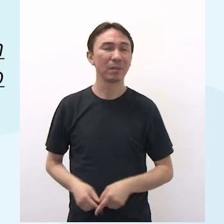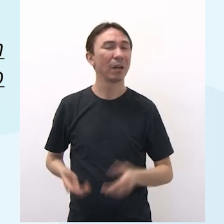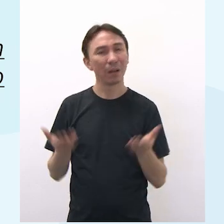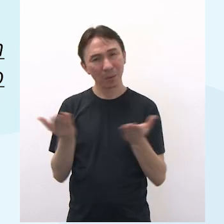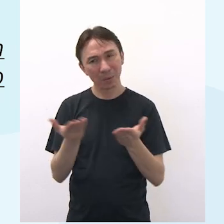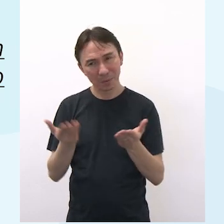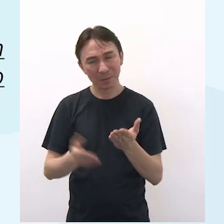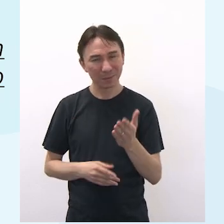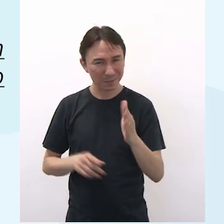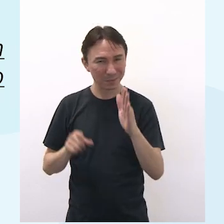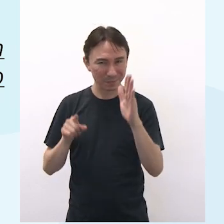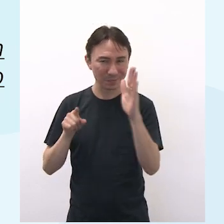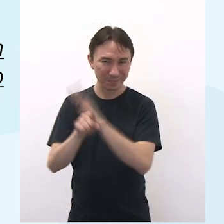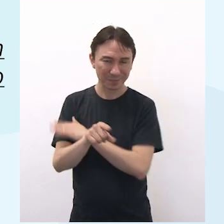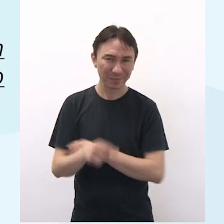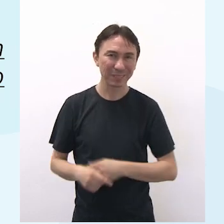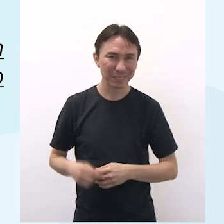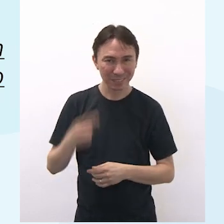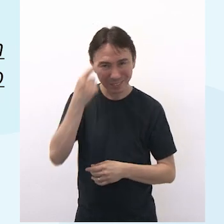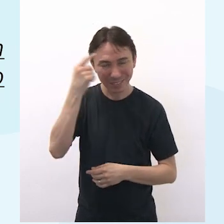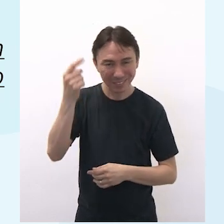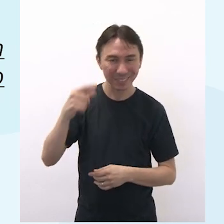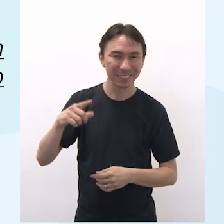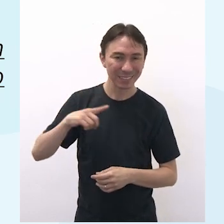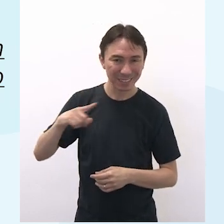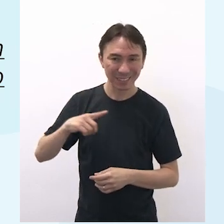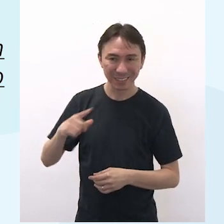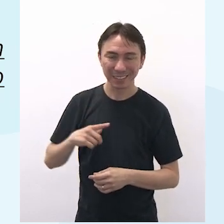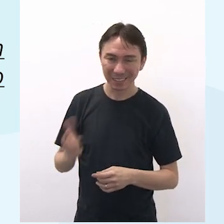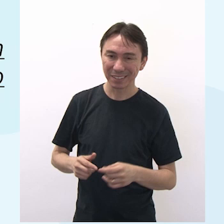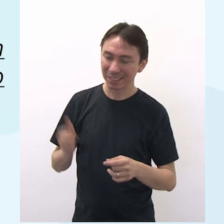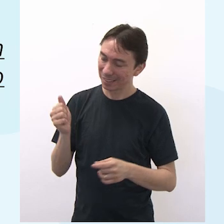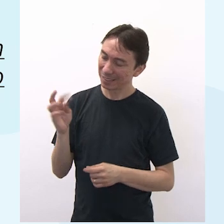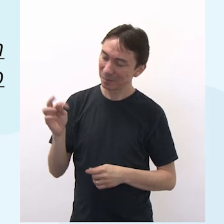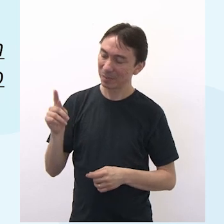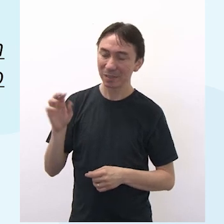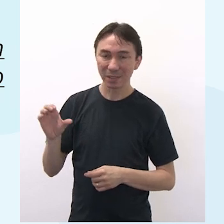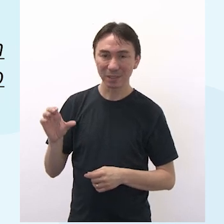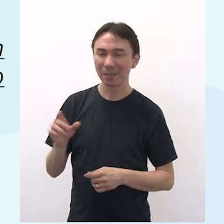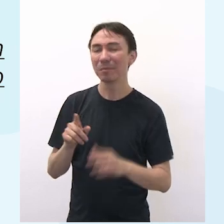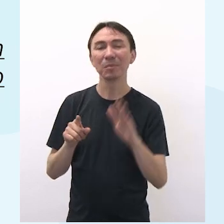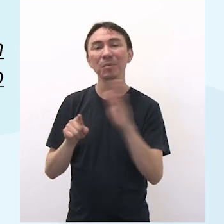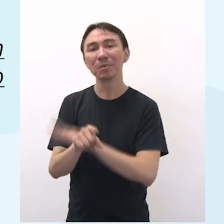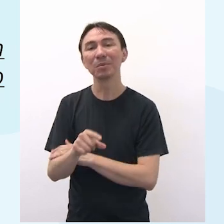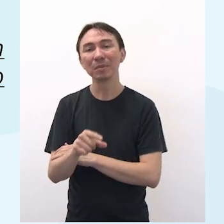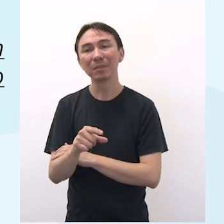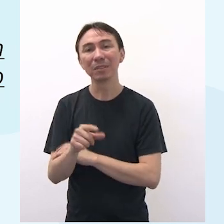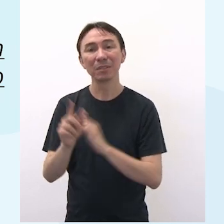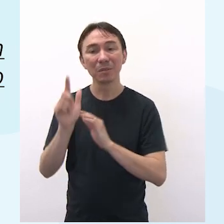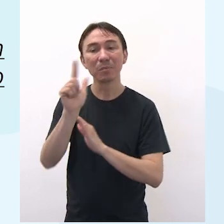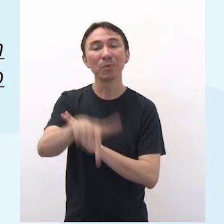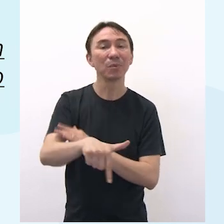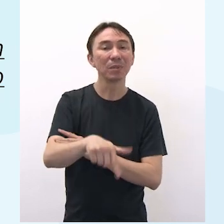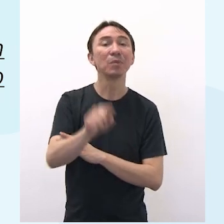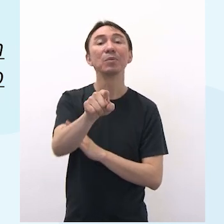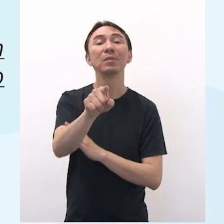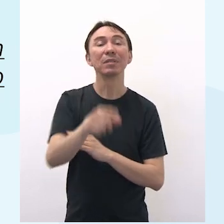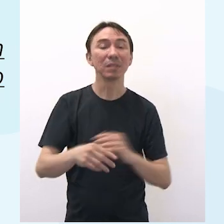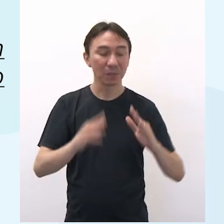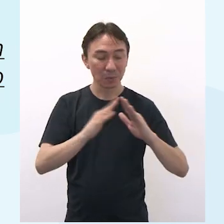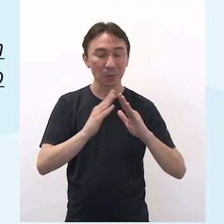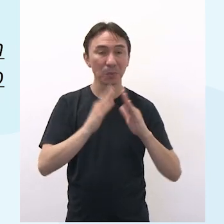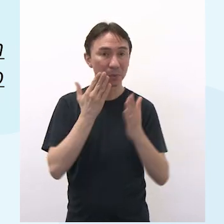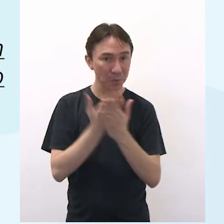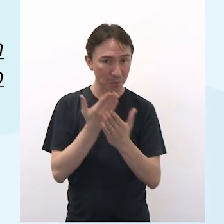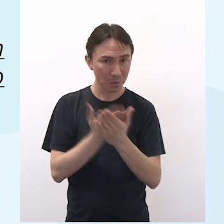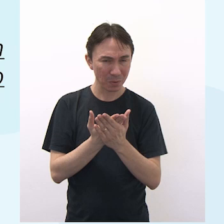professores, depois daquele encontro, né, que nós tivemos, como que foi na escola, né? Então, na escola em que você atua, foi possível colocar